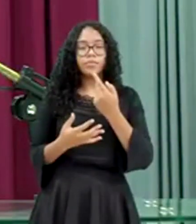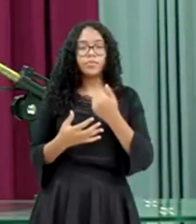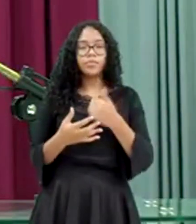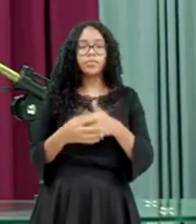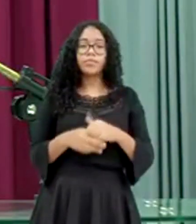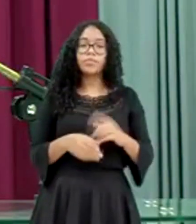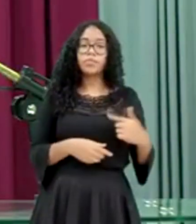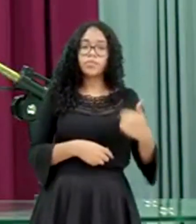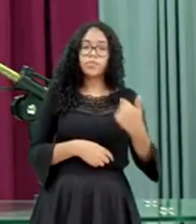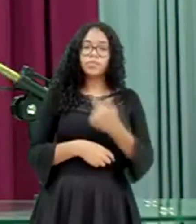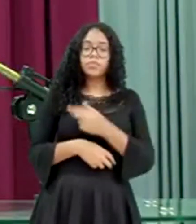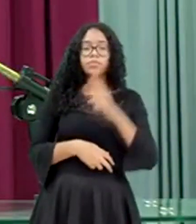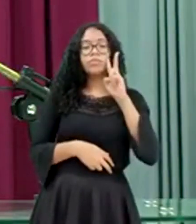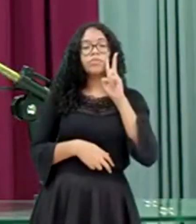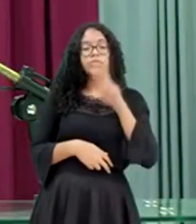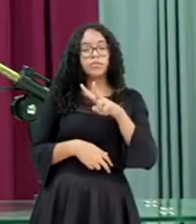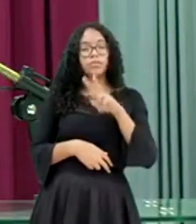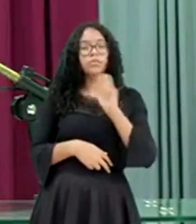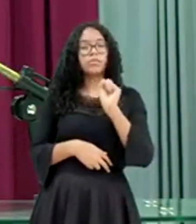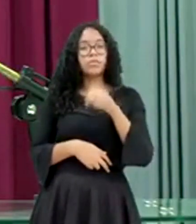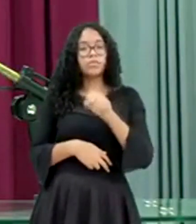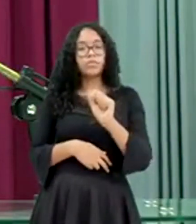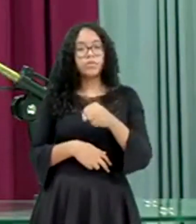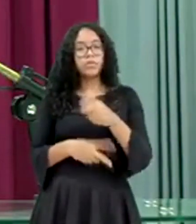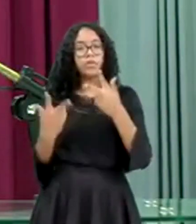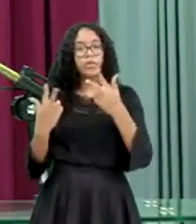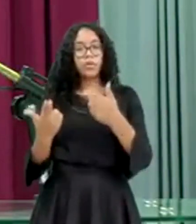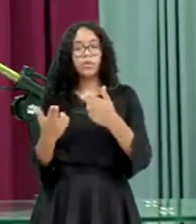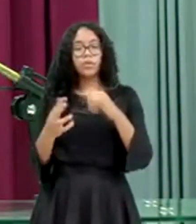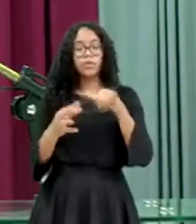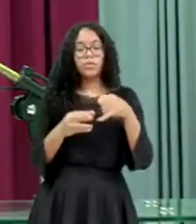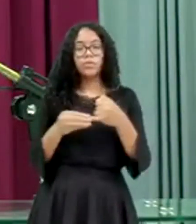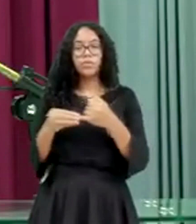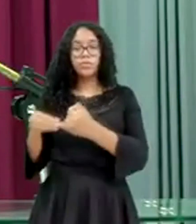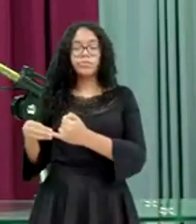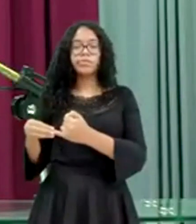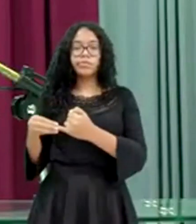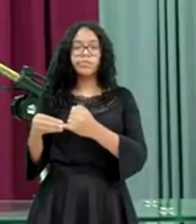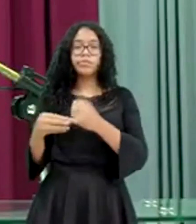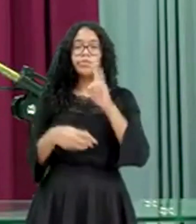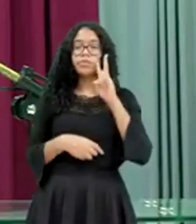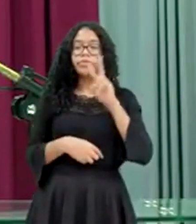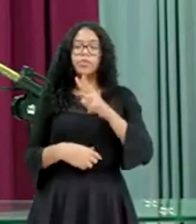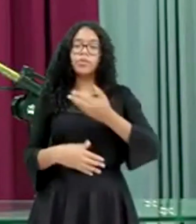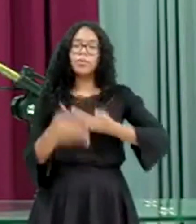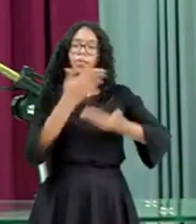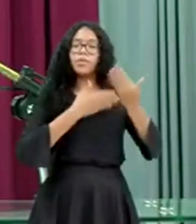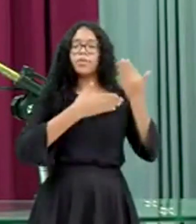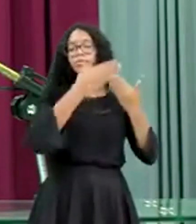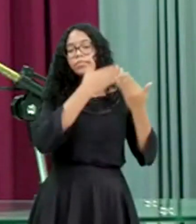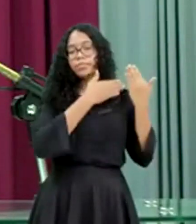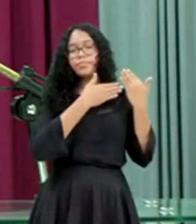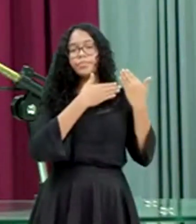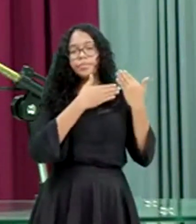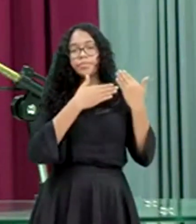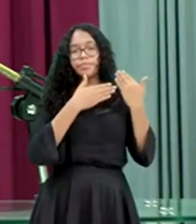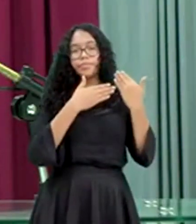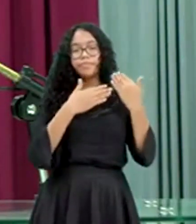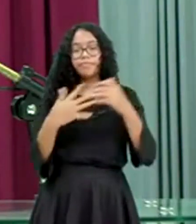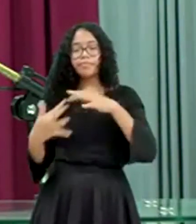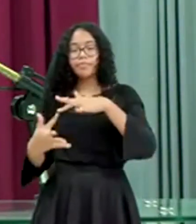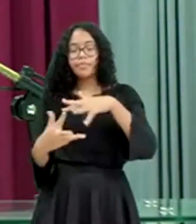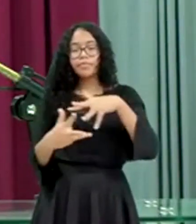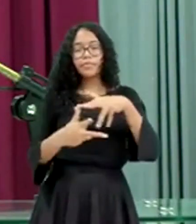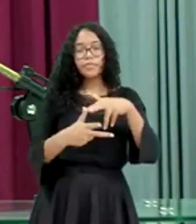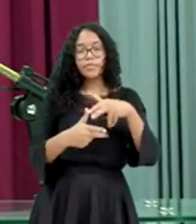nós estamos enxergando como Josué e Calebe viram que lá na terra prometida tinha tudo aquilo que os